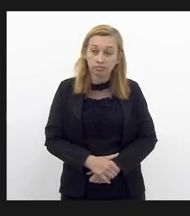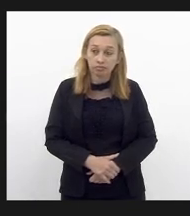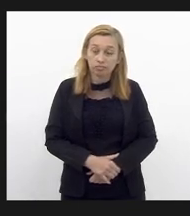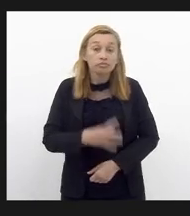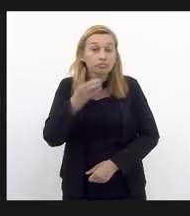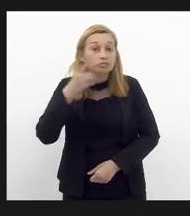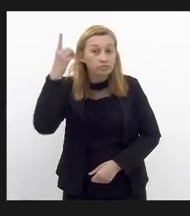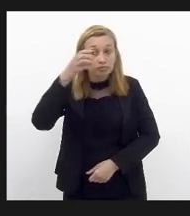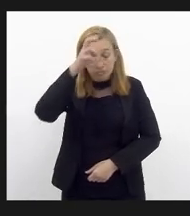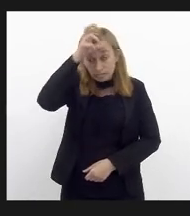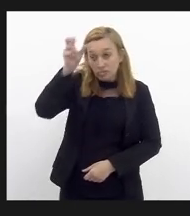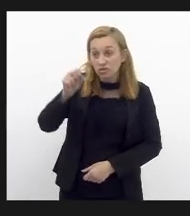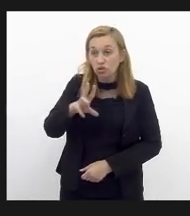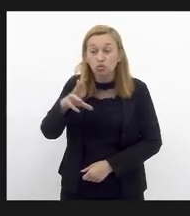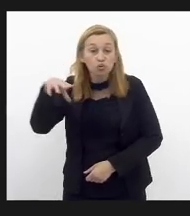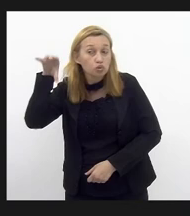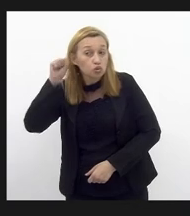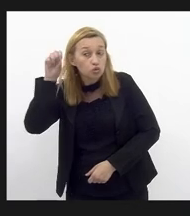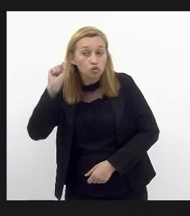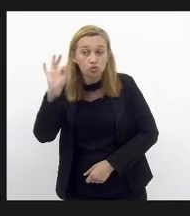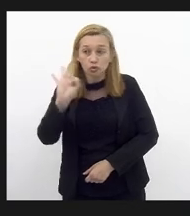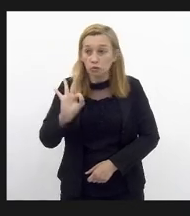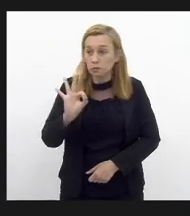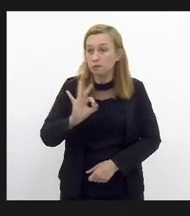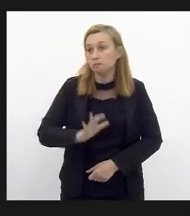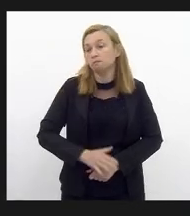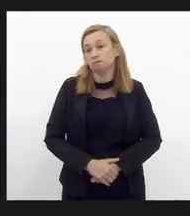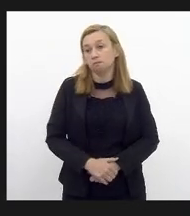Deputada Tia Ju está sem som.